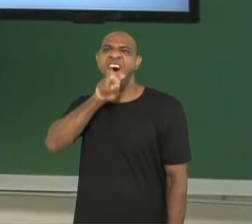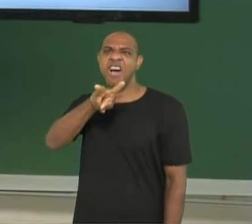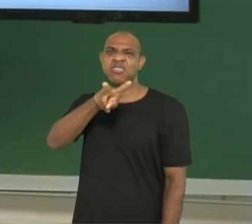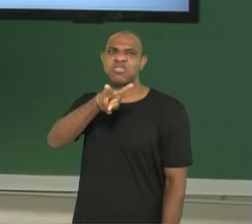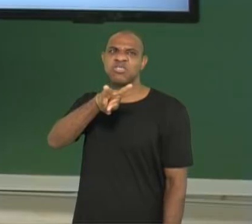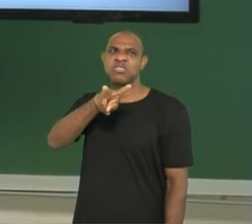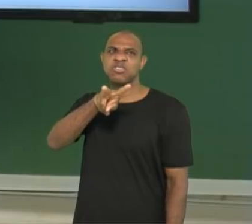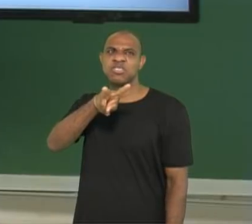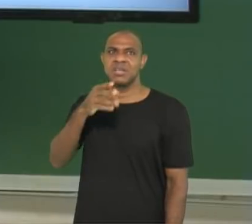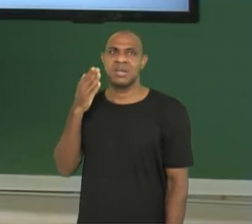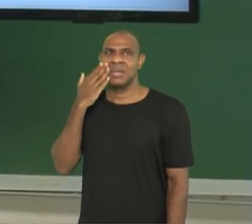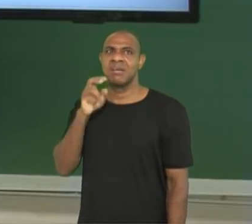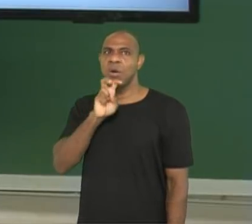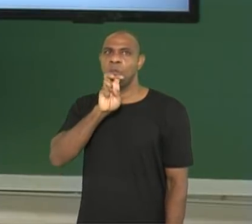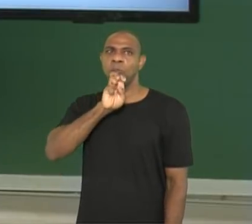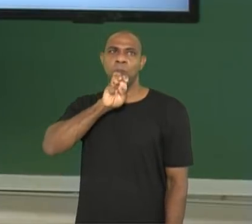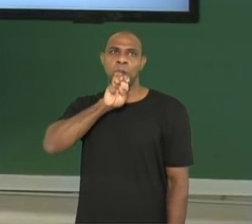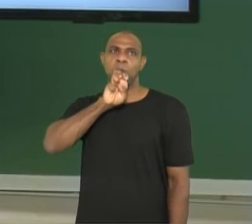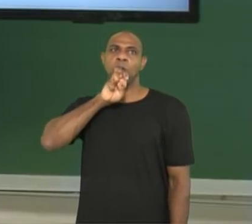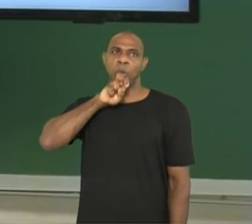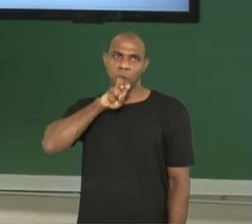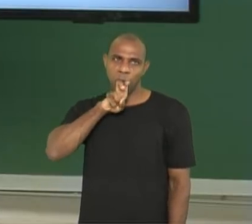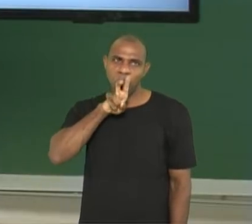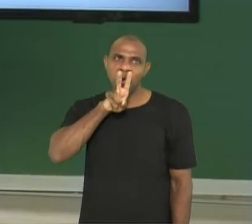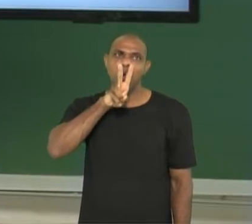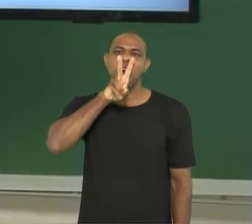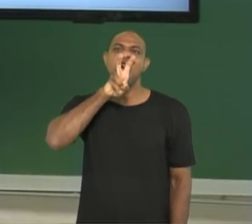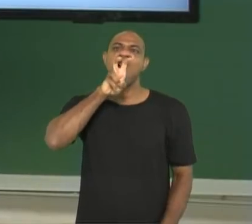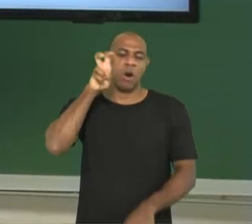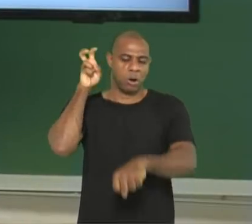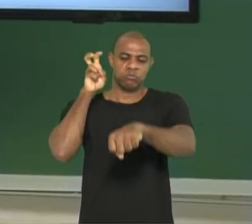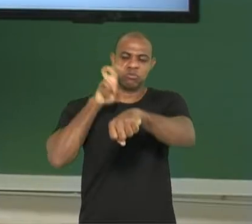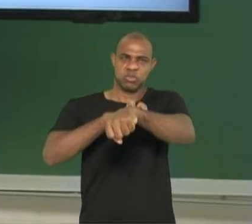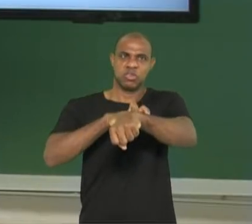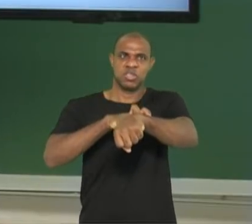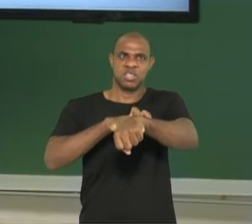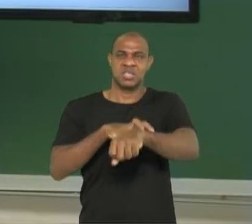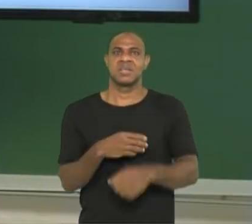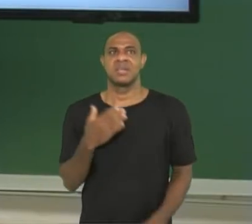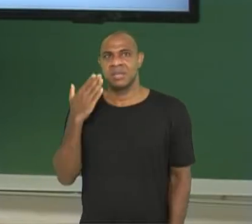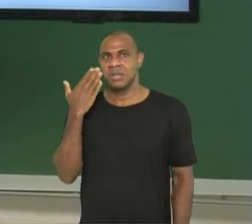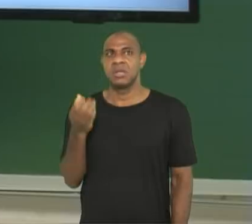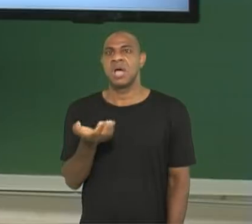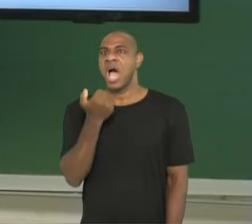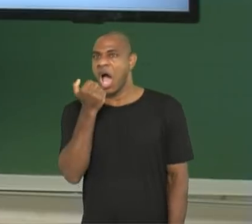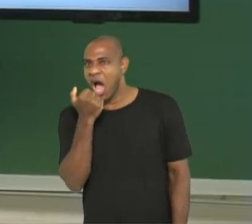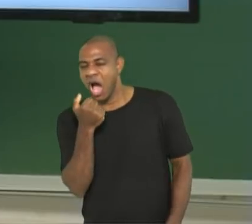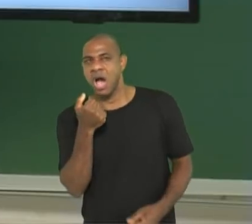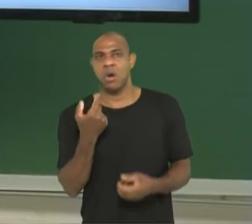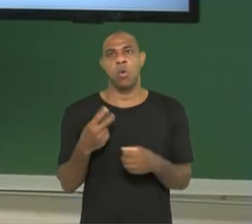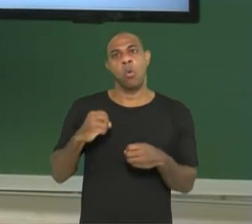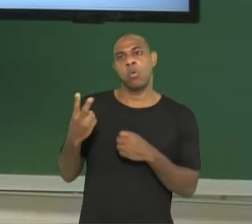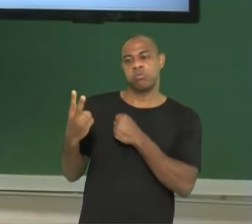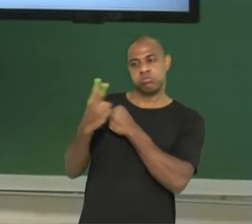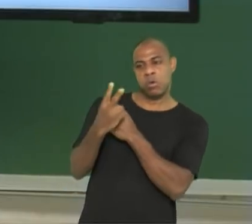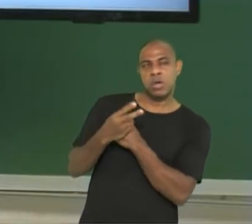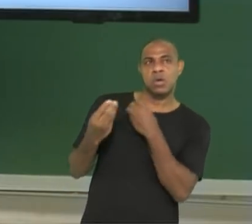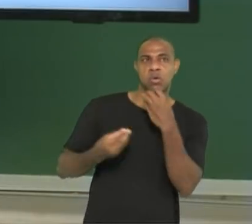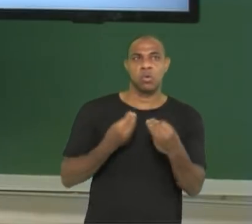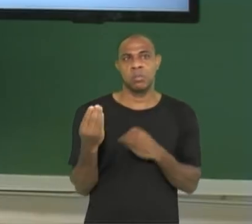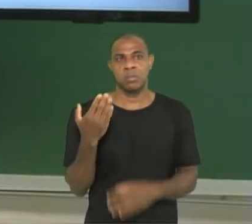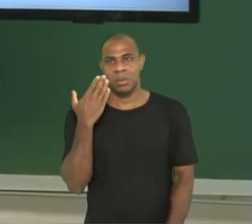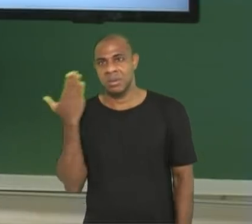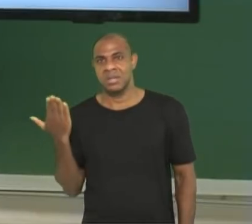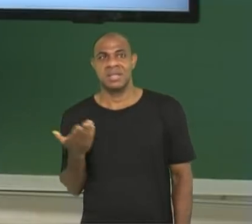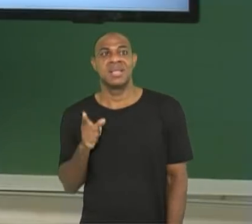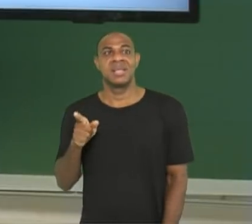uma peçonha, para poder injetar esse veneno quando eles forem se alimentar ou quando eles forem se proteger. Essas